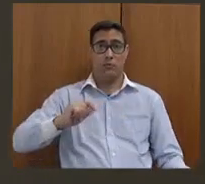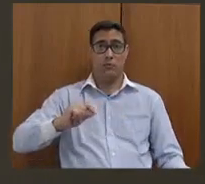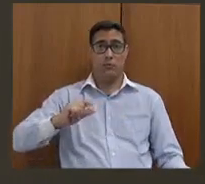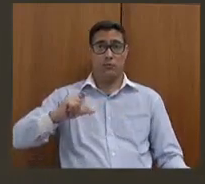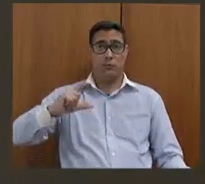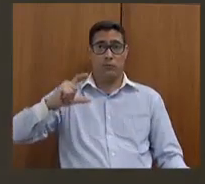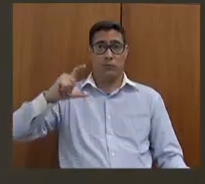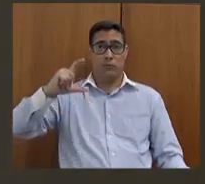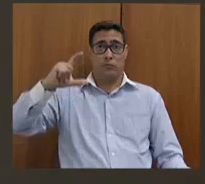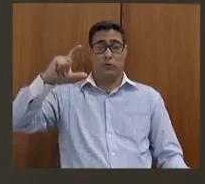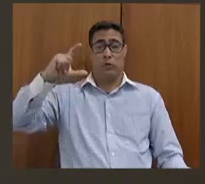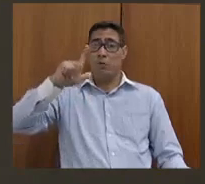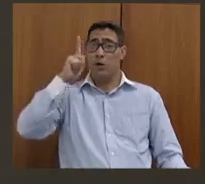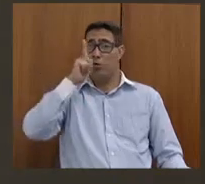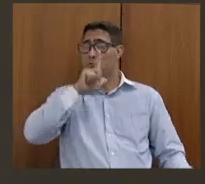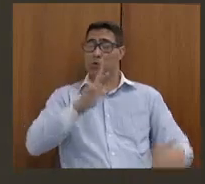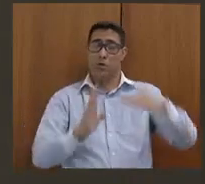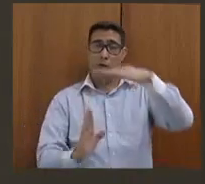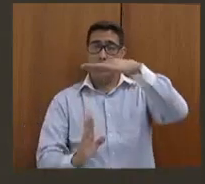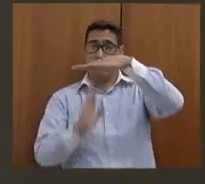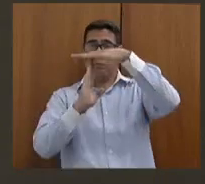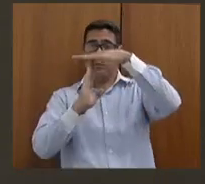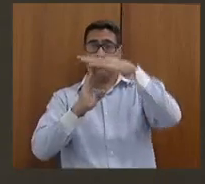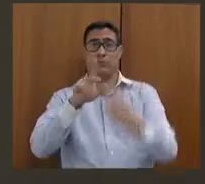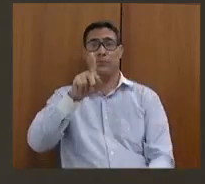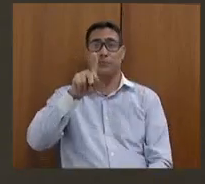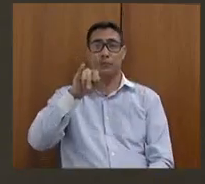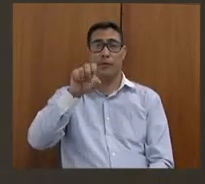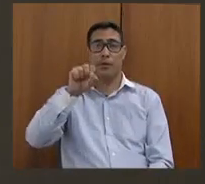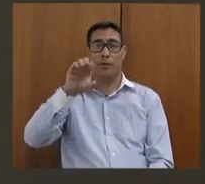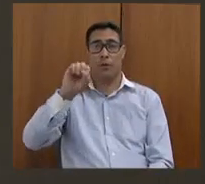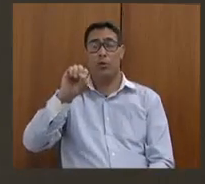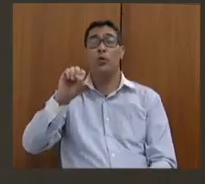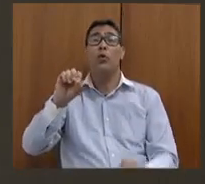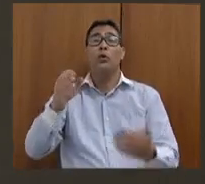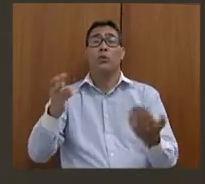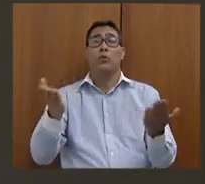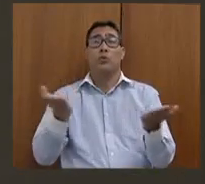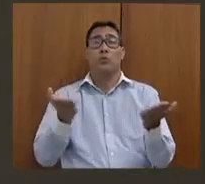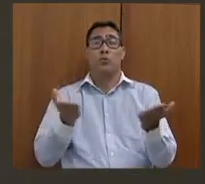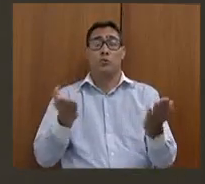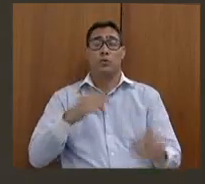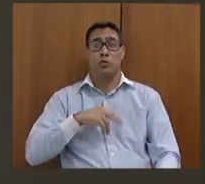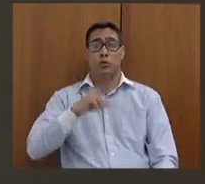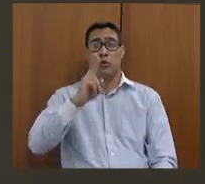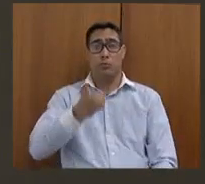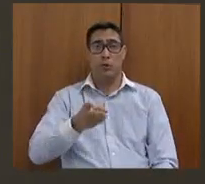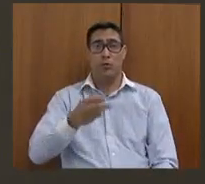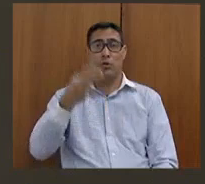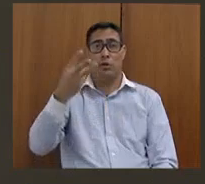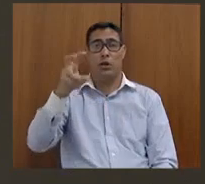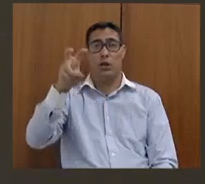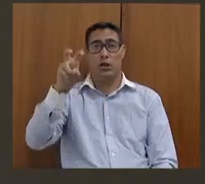um piso mesmo com um atraso no salário Mas hoje nós estamos com o salário de 2.350